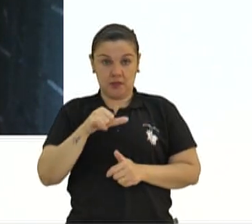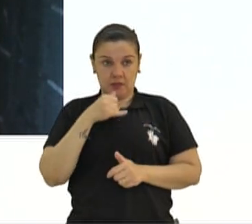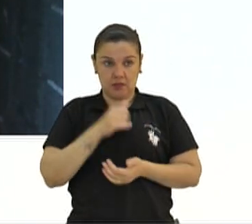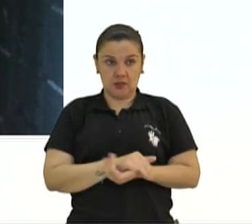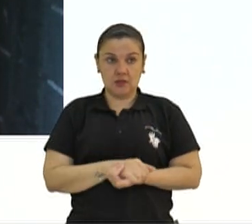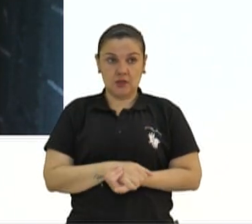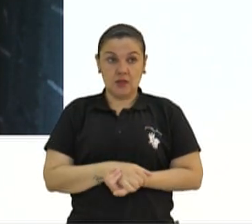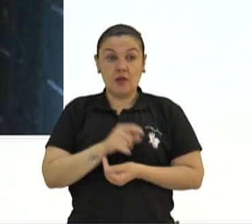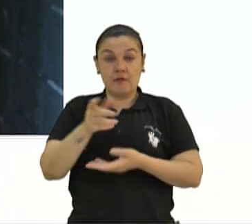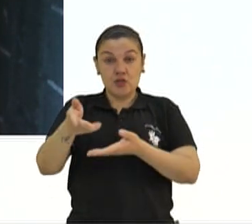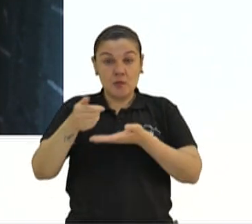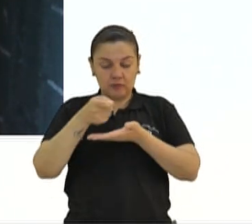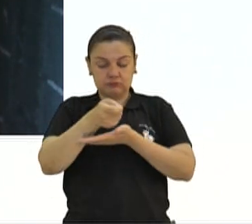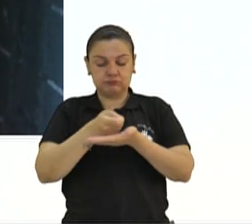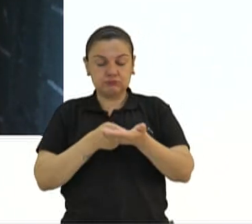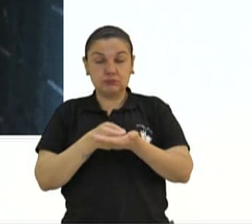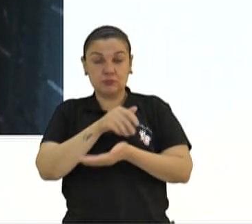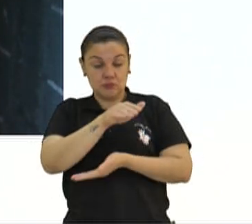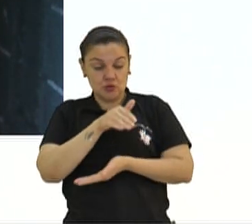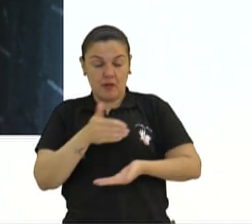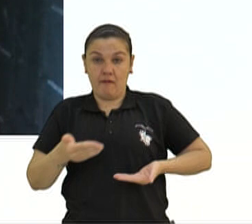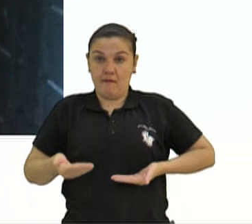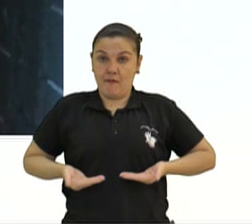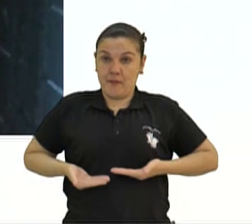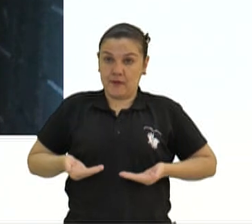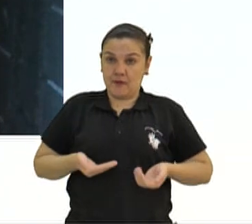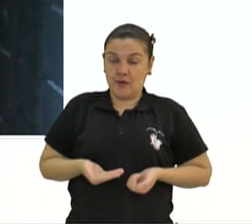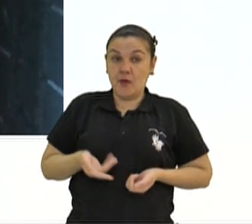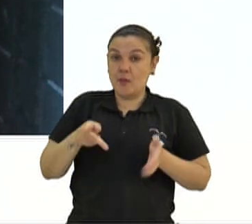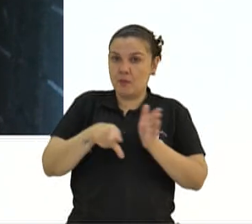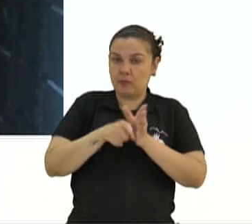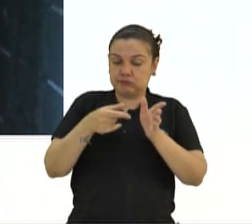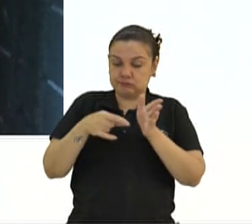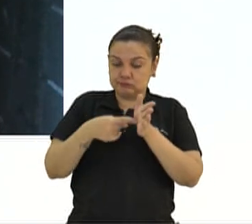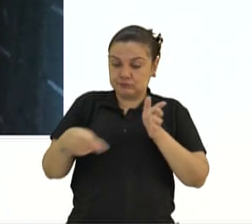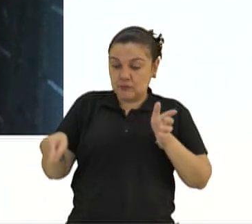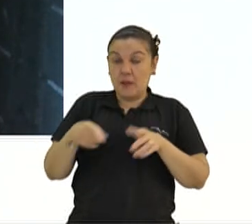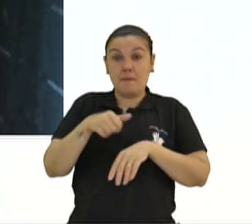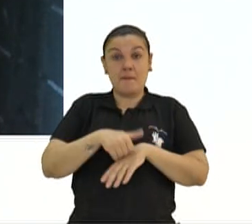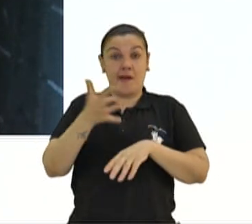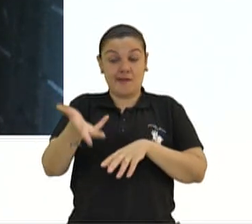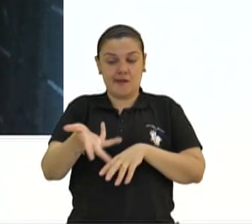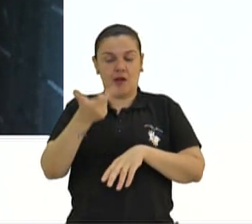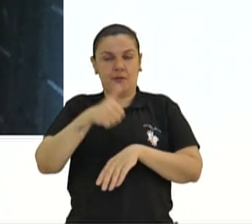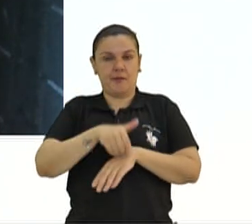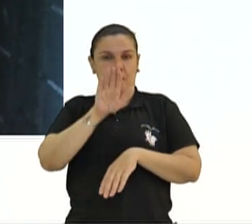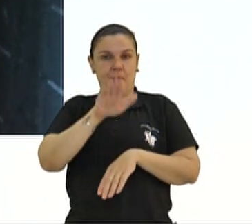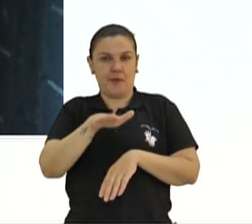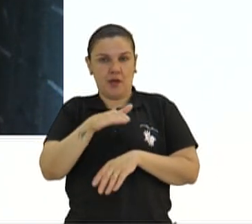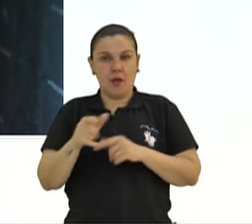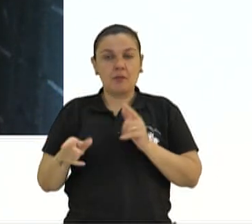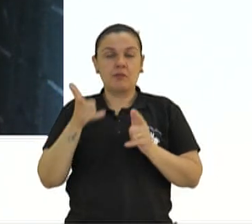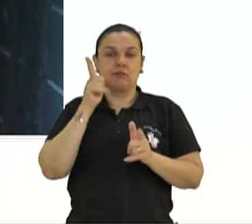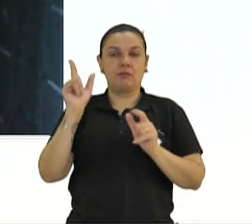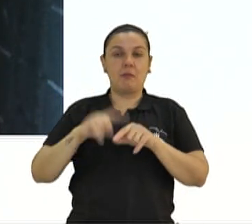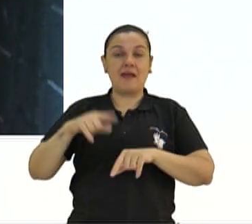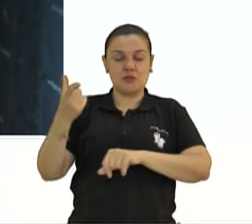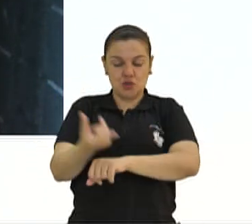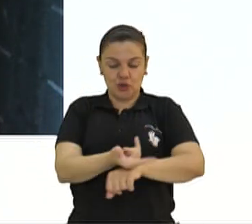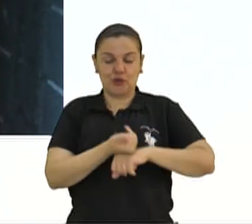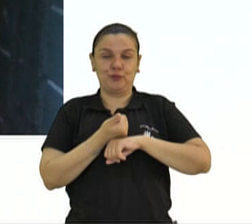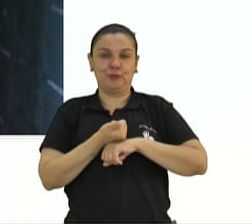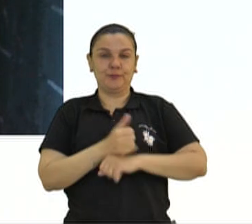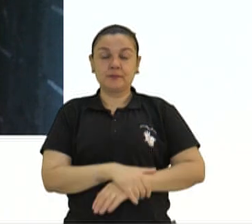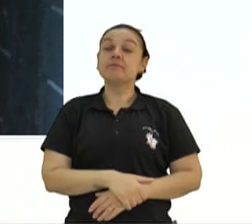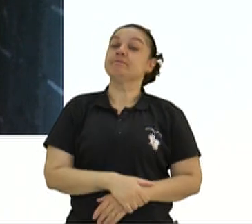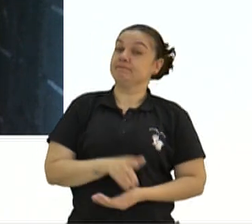foi contratado para fazer com que os geradores do Edison, de corrente contínua, fossem mais eficientes e mais baratos, para ele ter mais lucro ainda. E